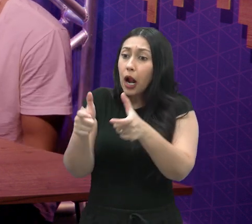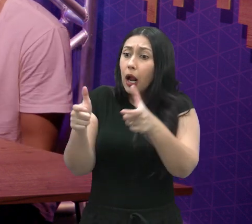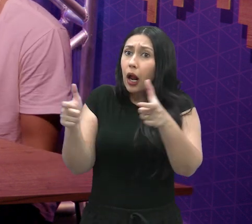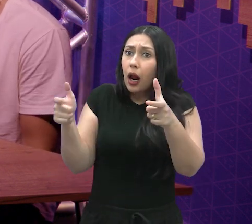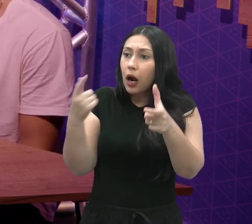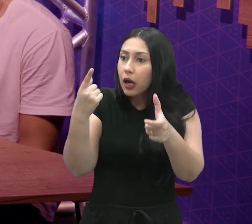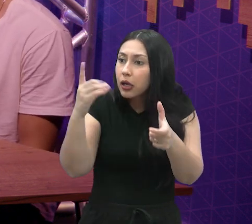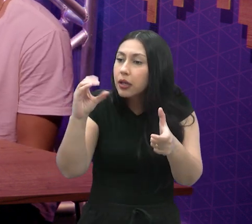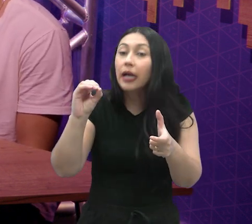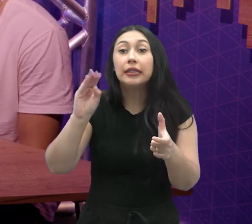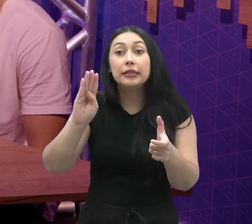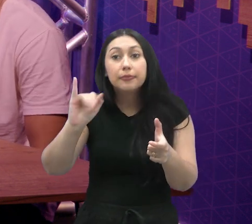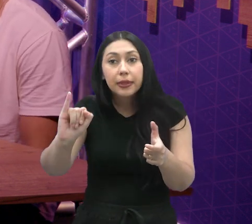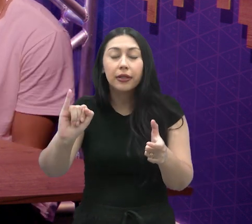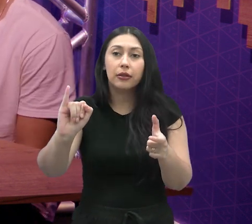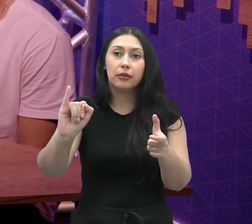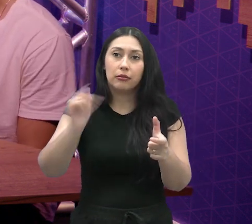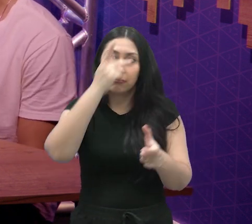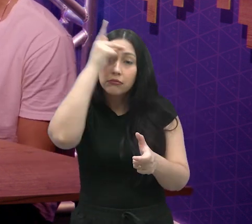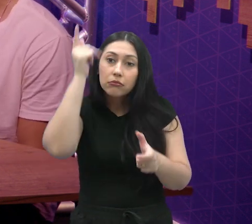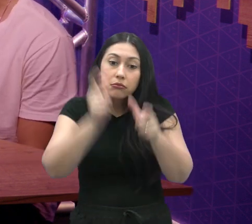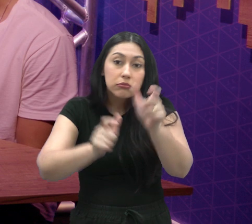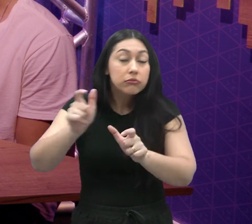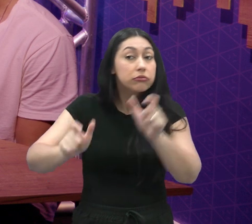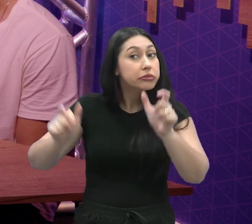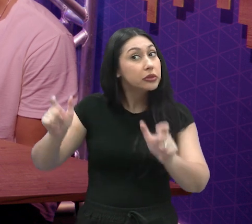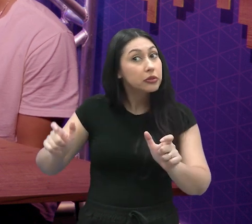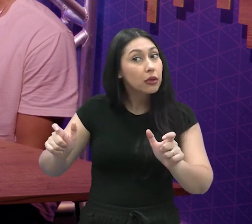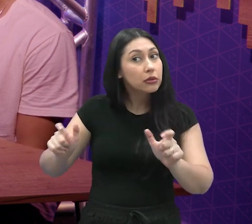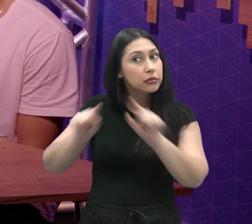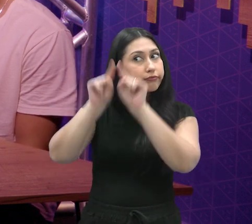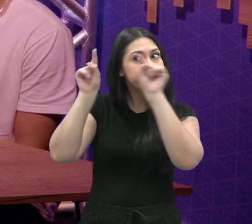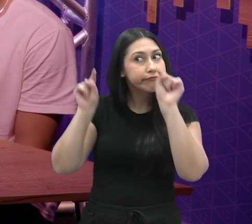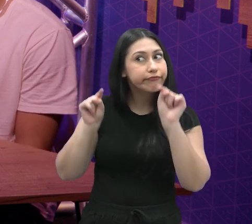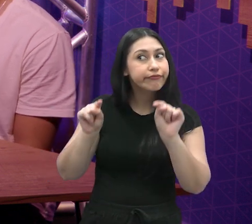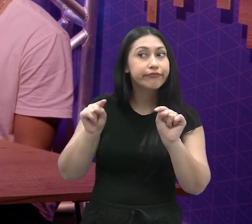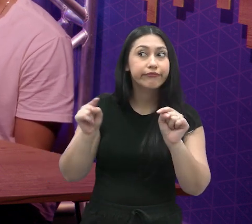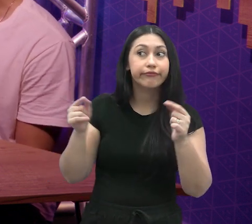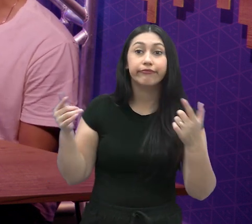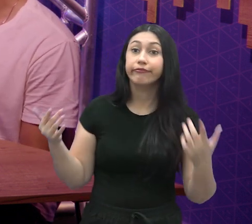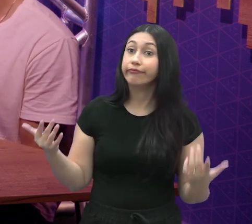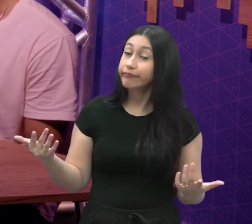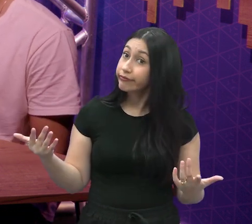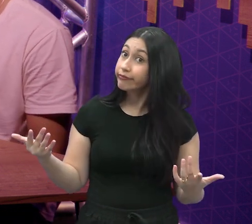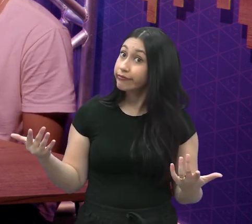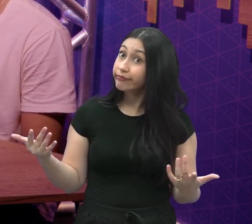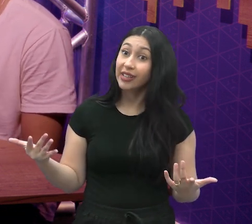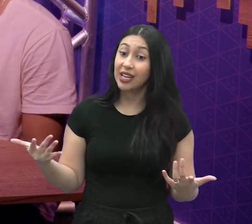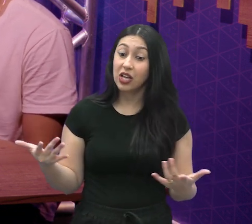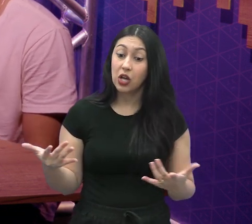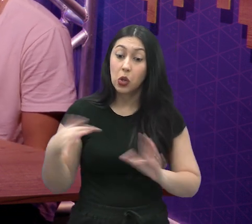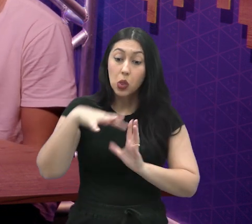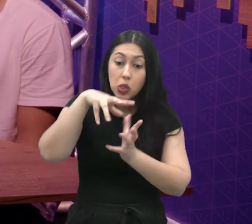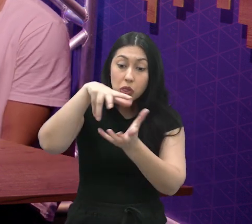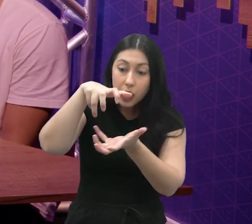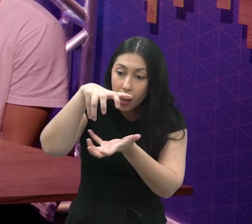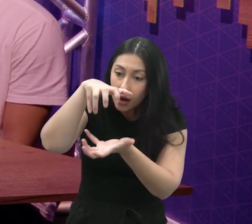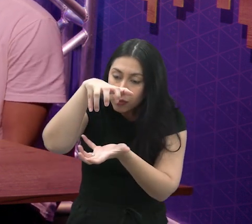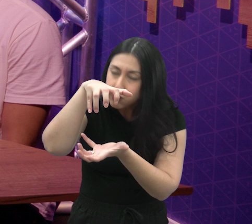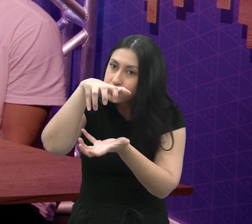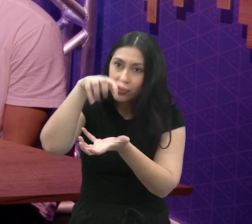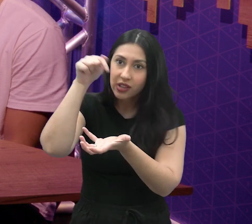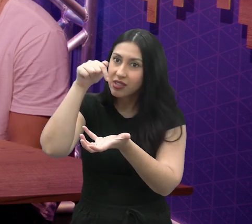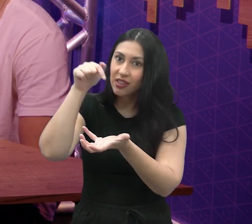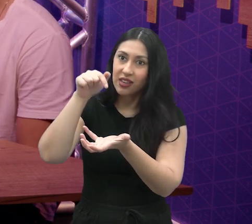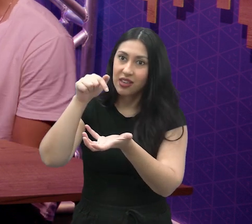para a gente chegar nesses 10 bilhões de pessoas? Assim, é uma matemática, galera. A gente não tem espaço para